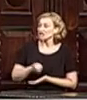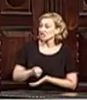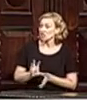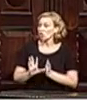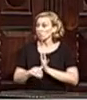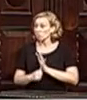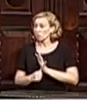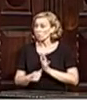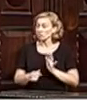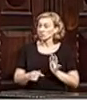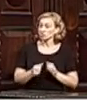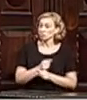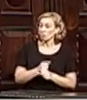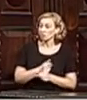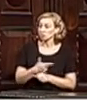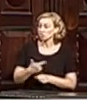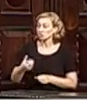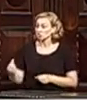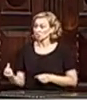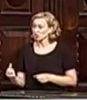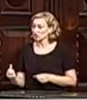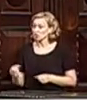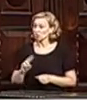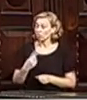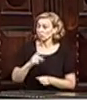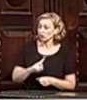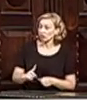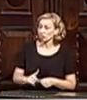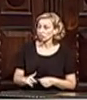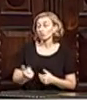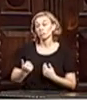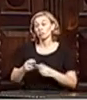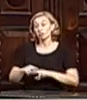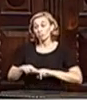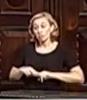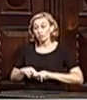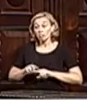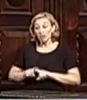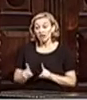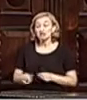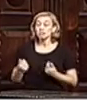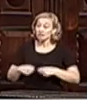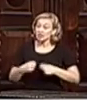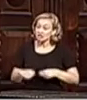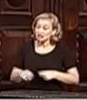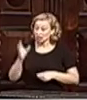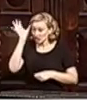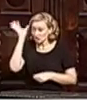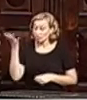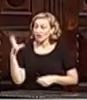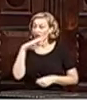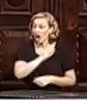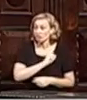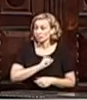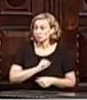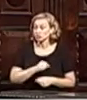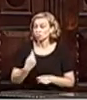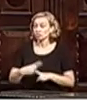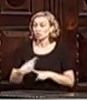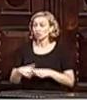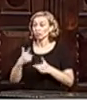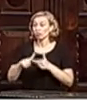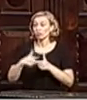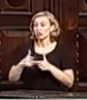Estado do Rio de Janeiro seria eventualmente uma intervenção federal para garantir que o colapso das instituições e o caos